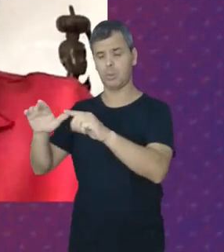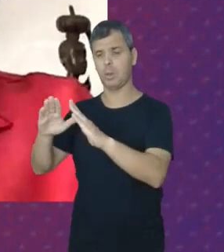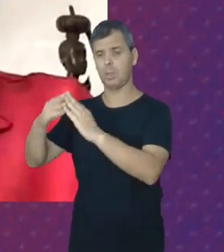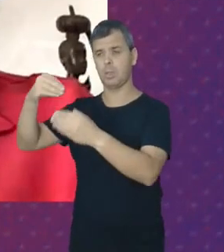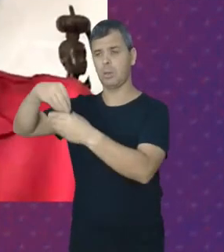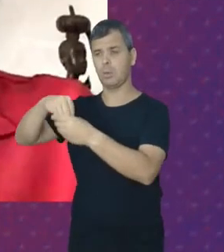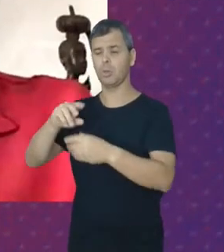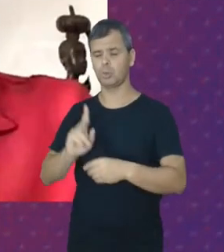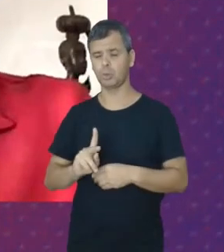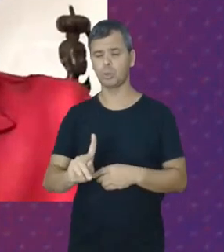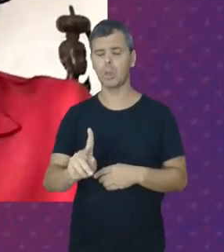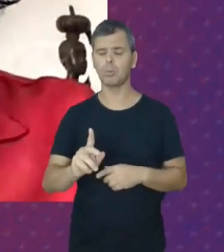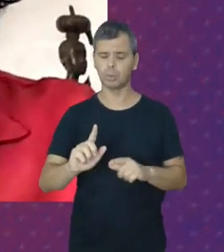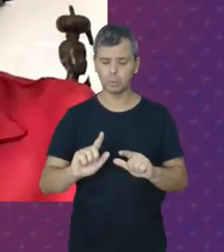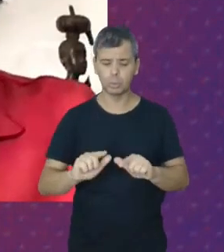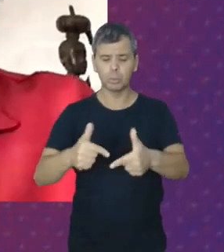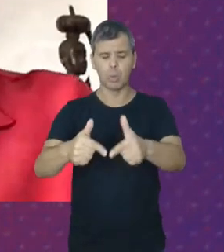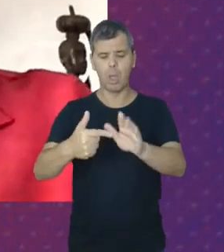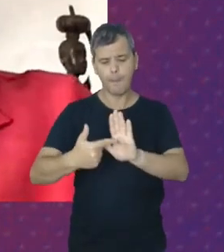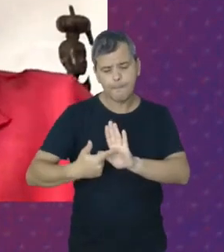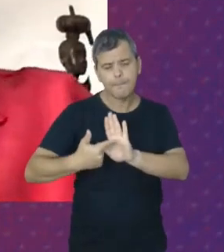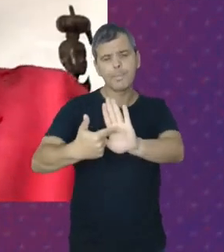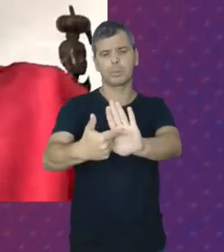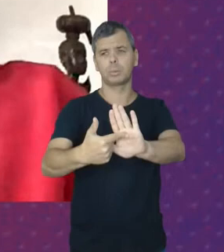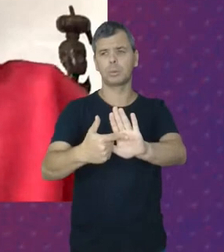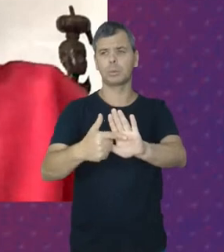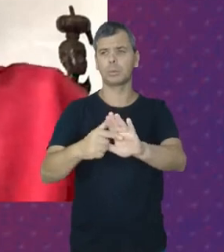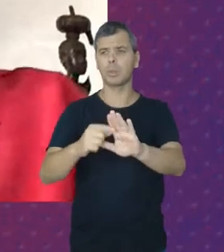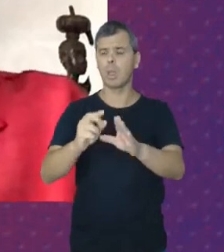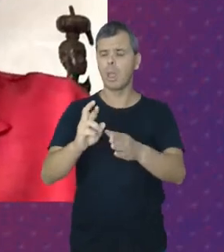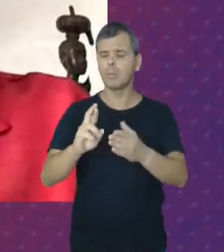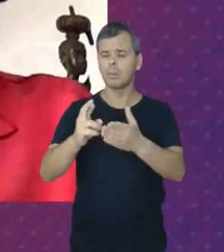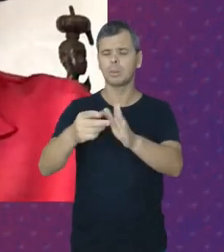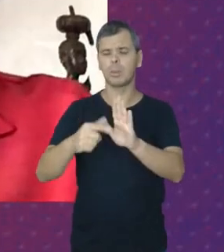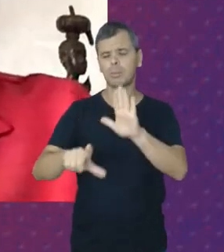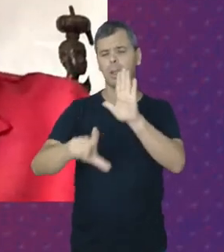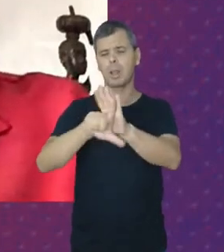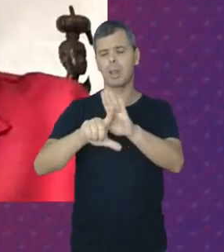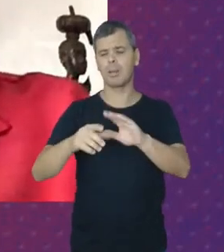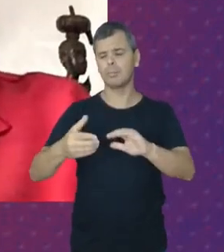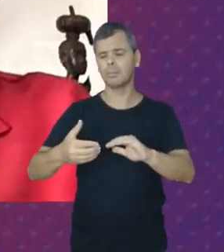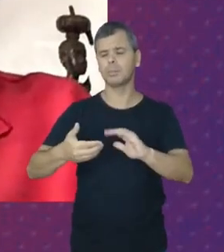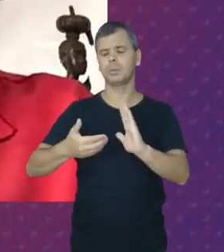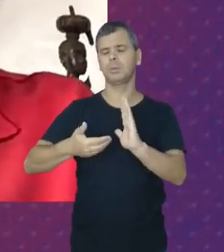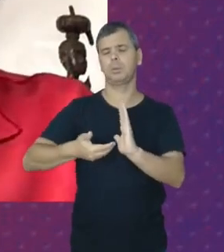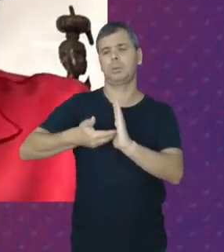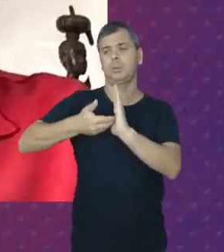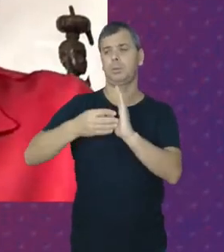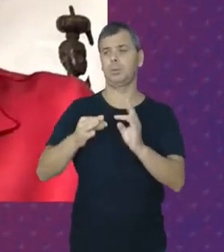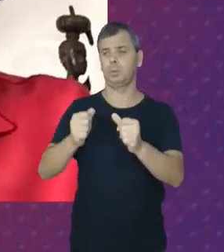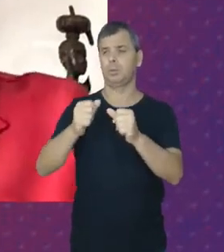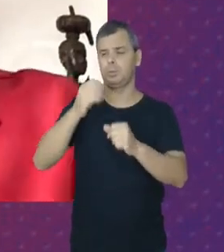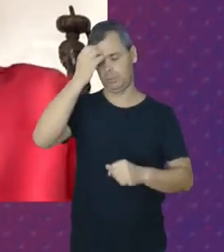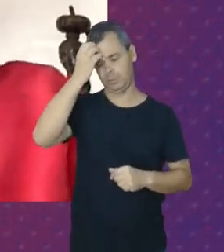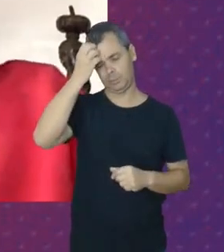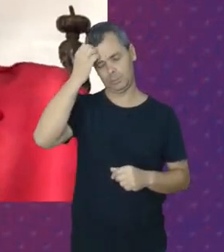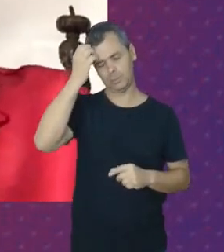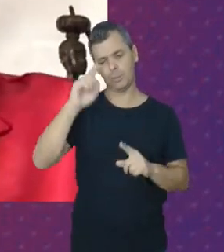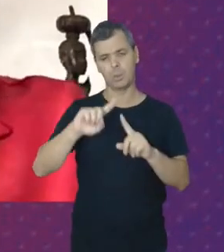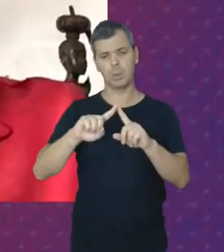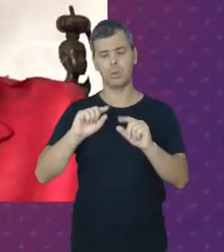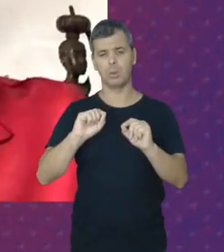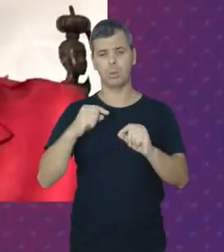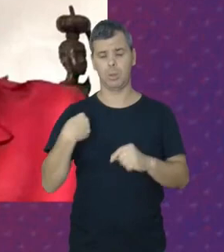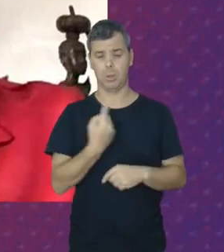continuamos Lutando Apresentando Projetos De lei Na câmara E tudo mais O que